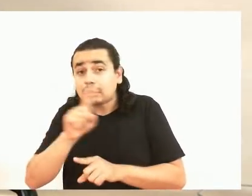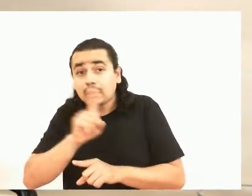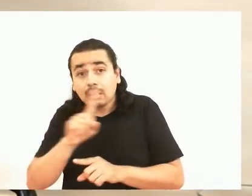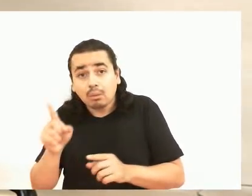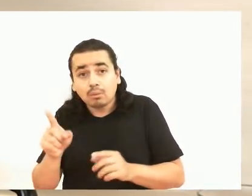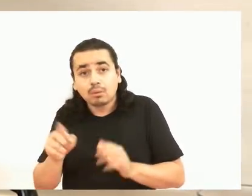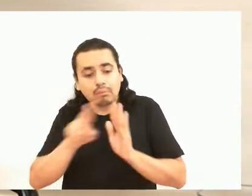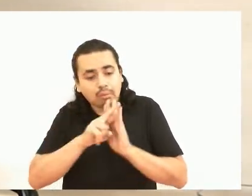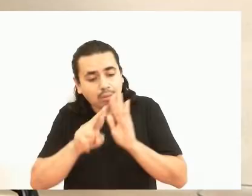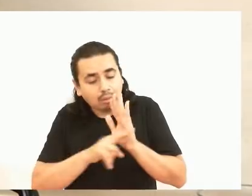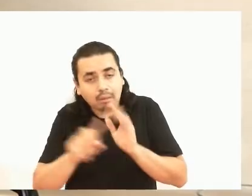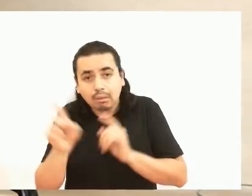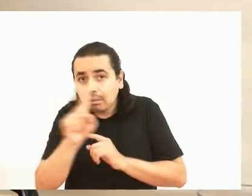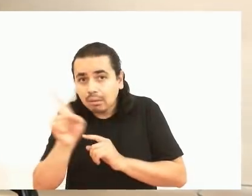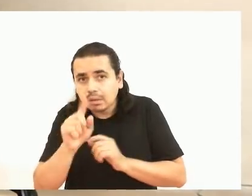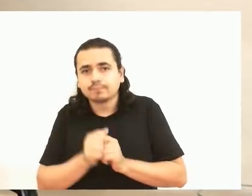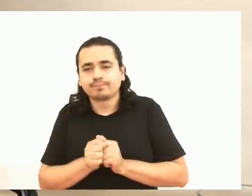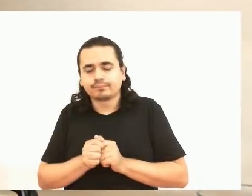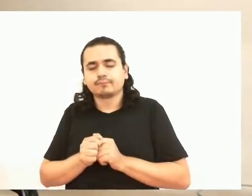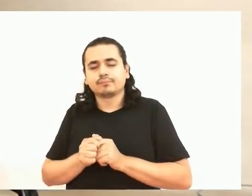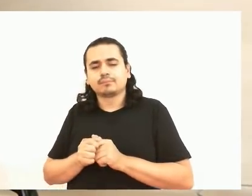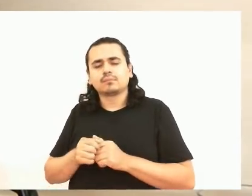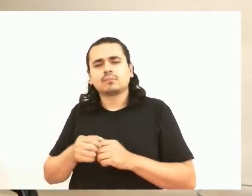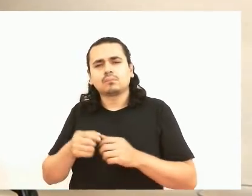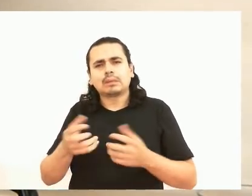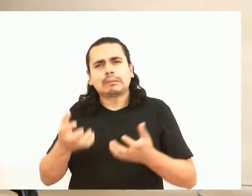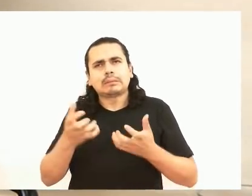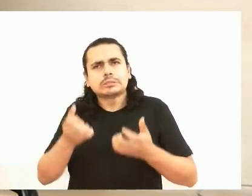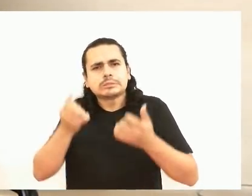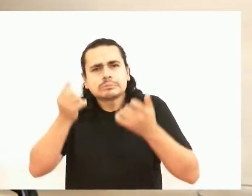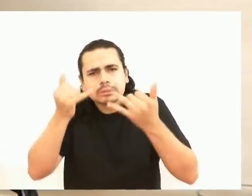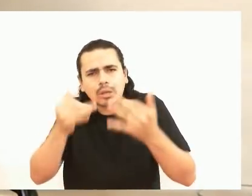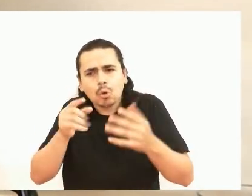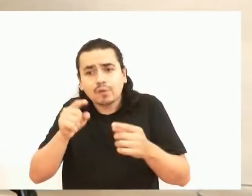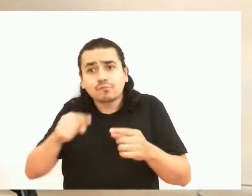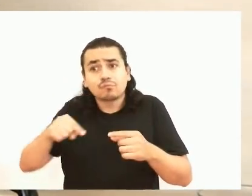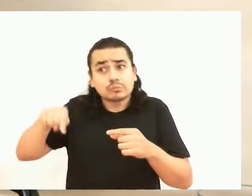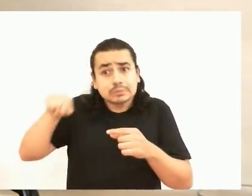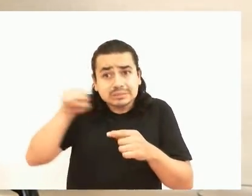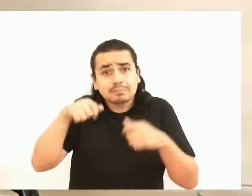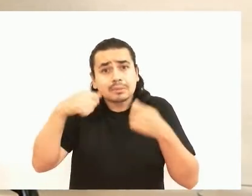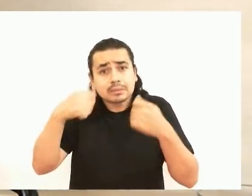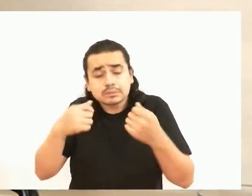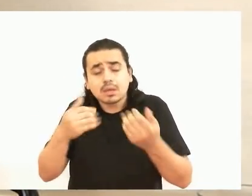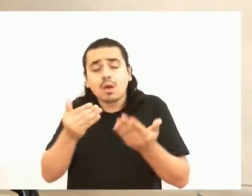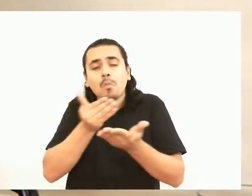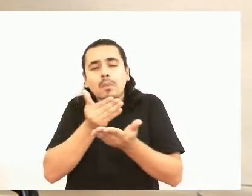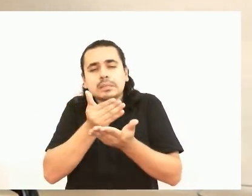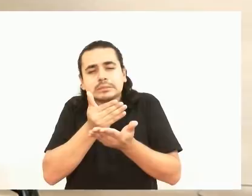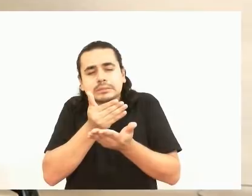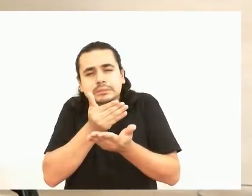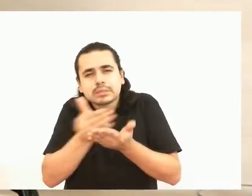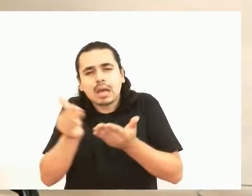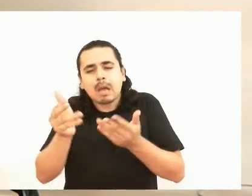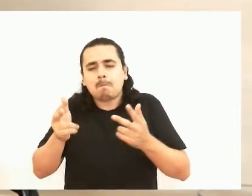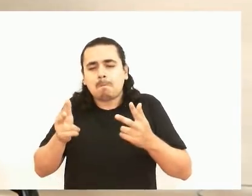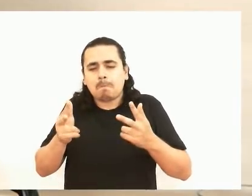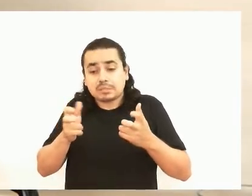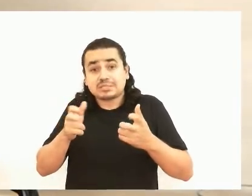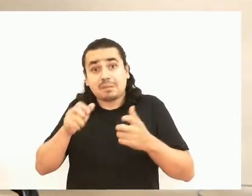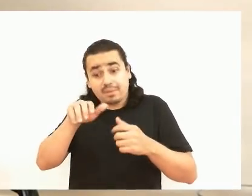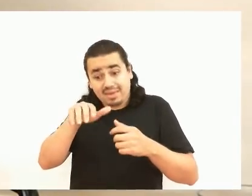né então o que eu estou querendo dizer que você tem que olhar pra dar aquela